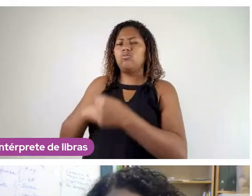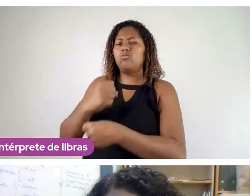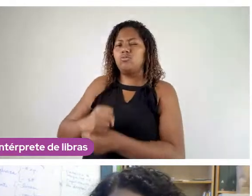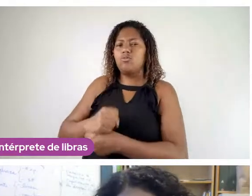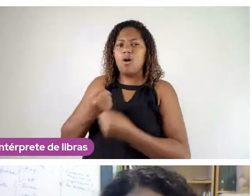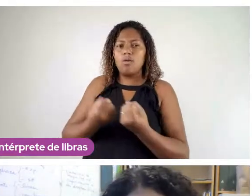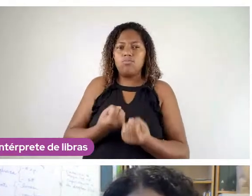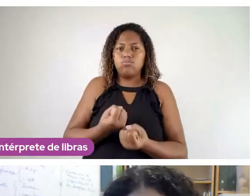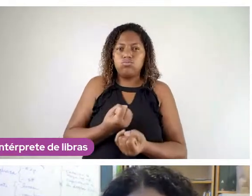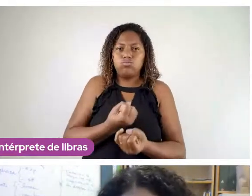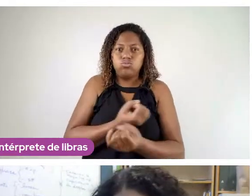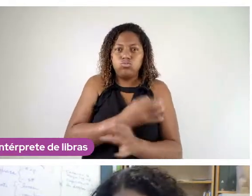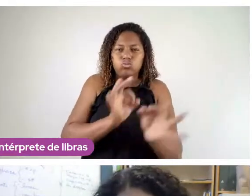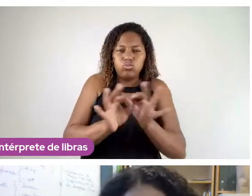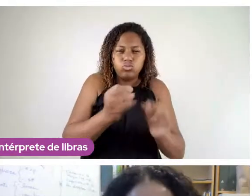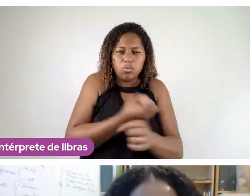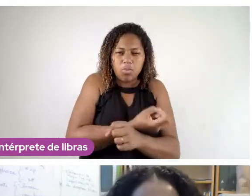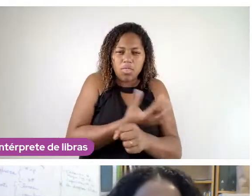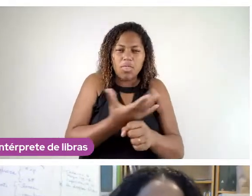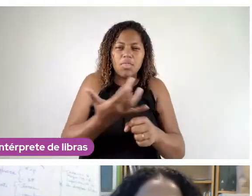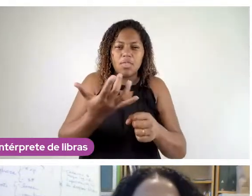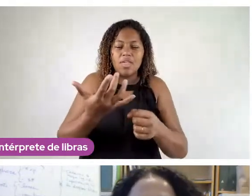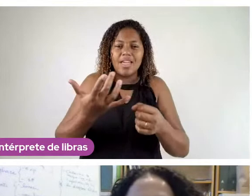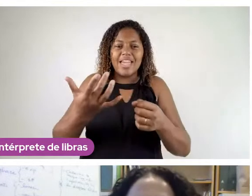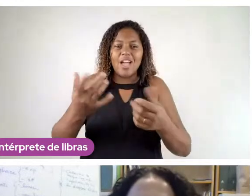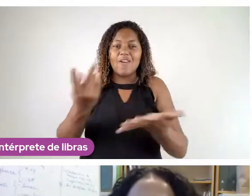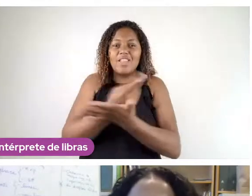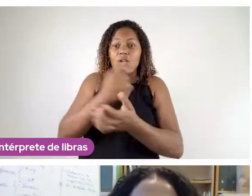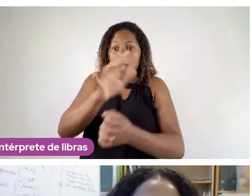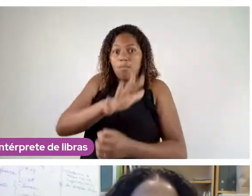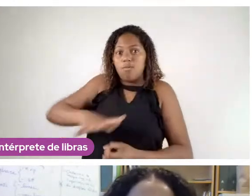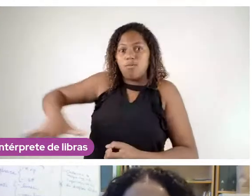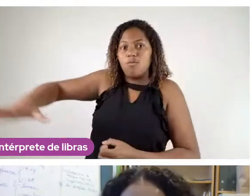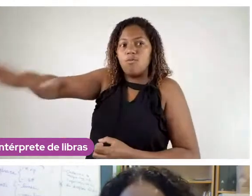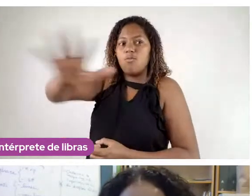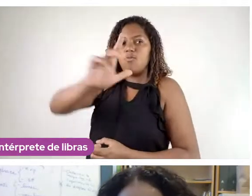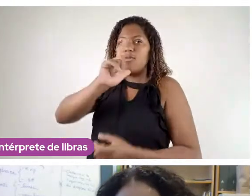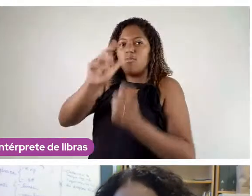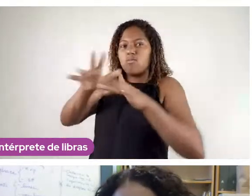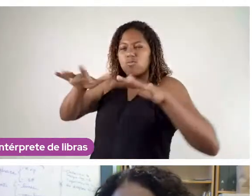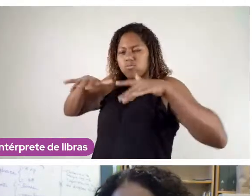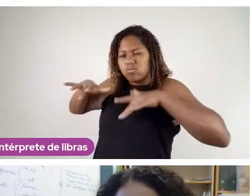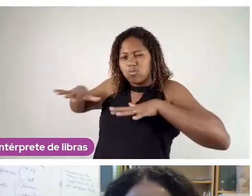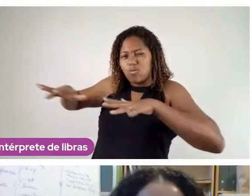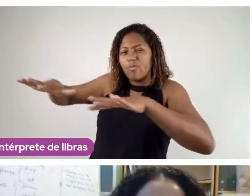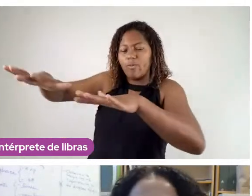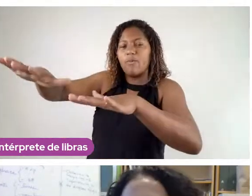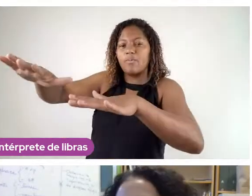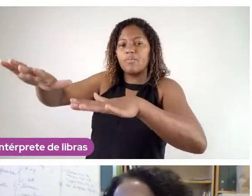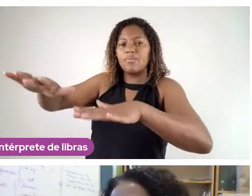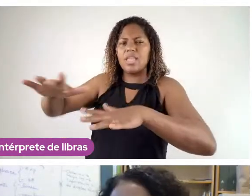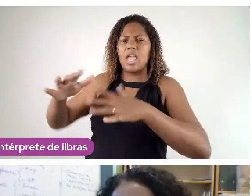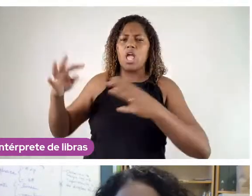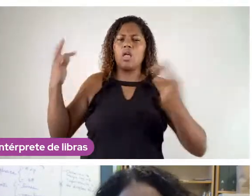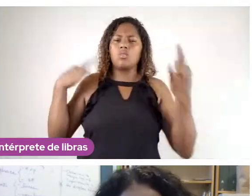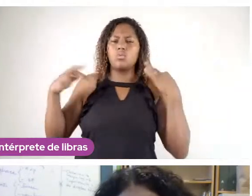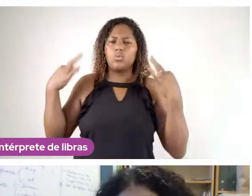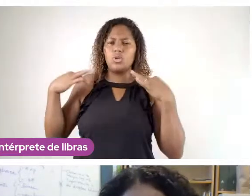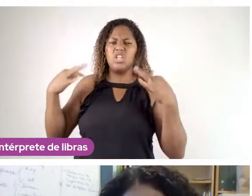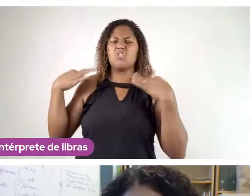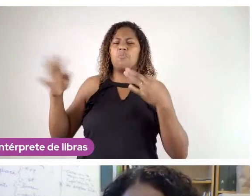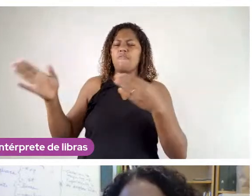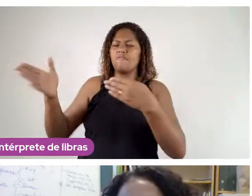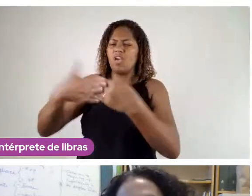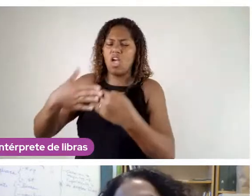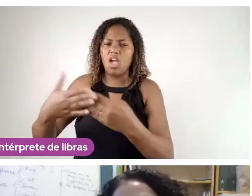assim muita extensão, né, da área costeira. E fecha turismo, fecha exploração de